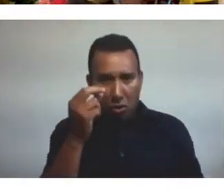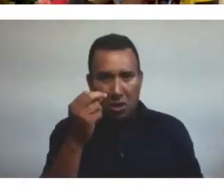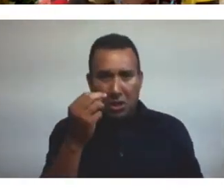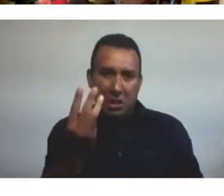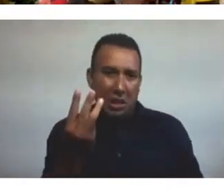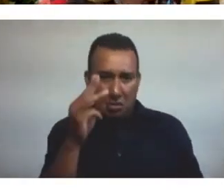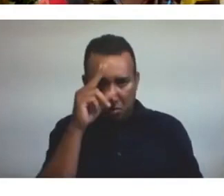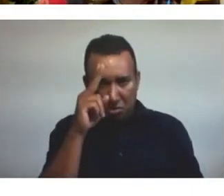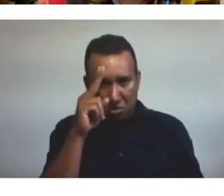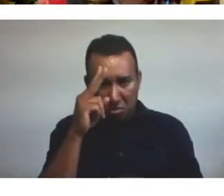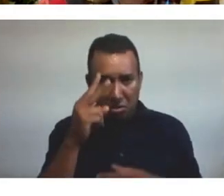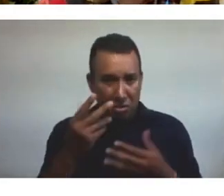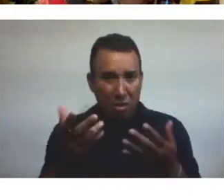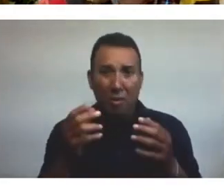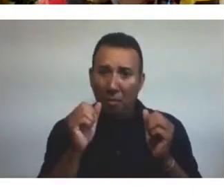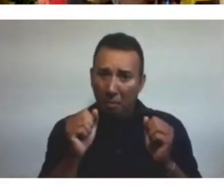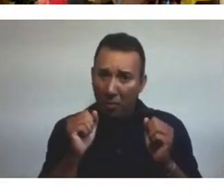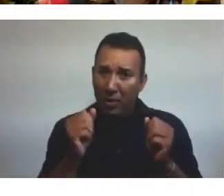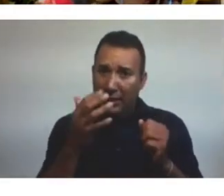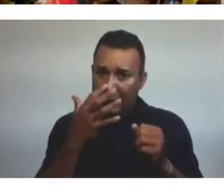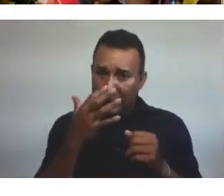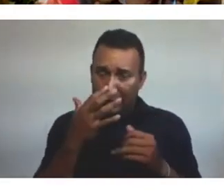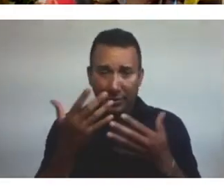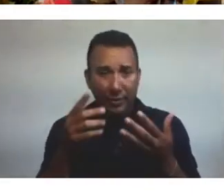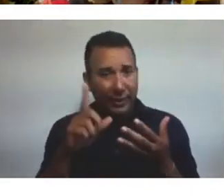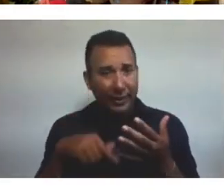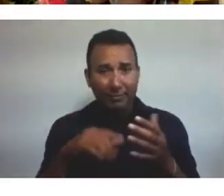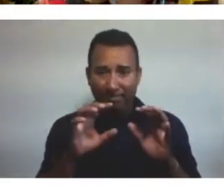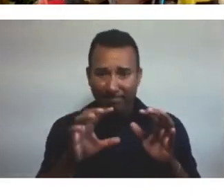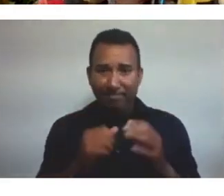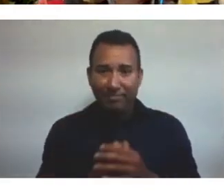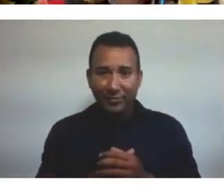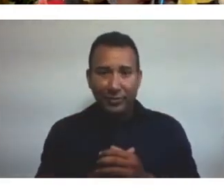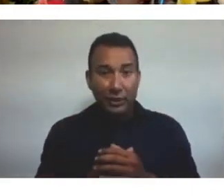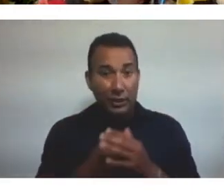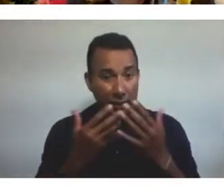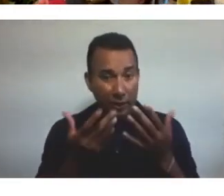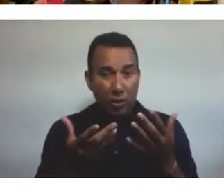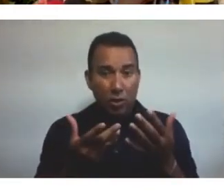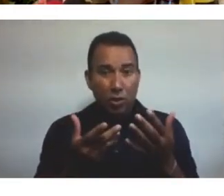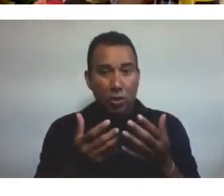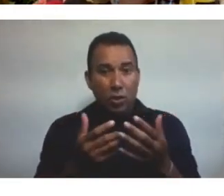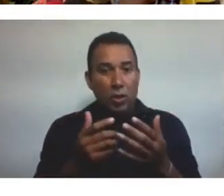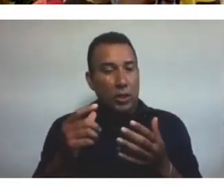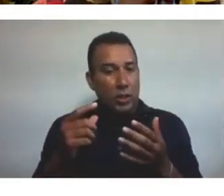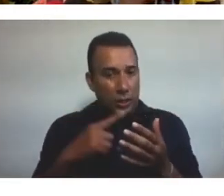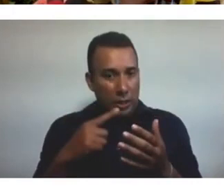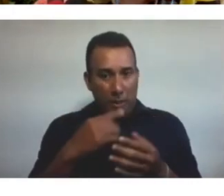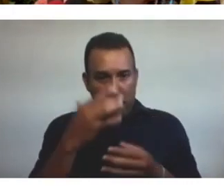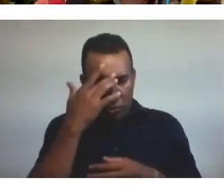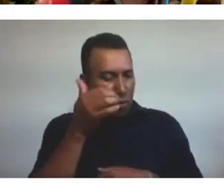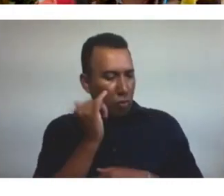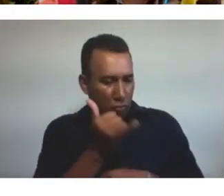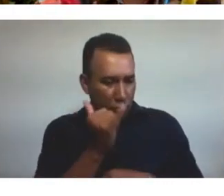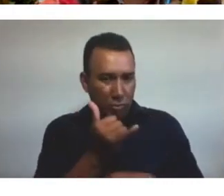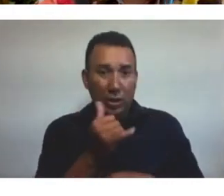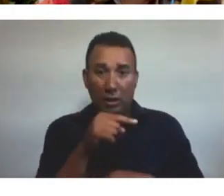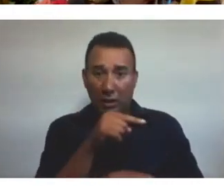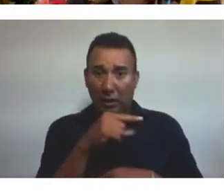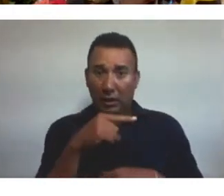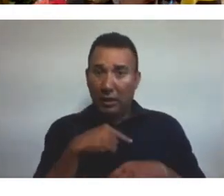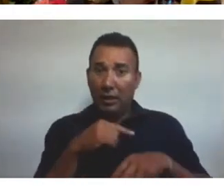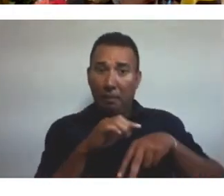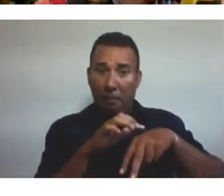ouvir. E aqui são exemplos, né? Aqui os nossos contadores com um paciente, e aqui